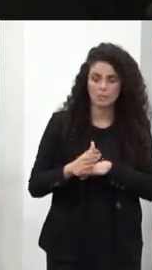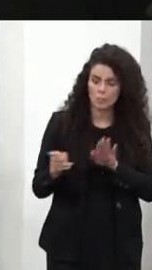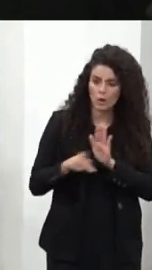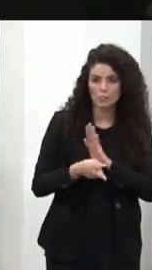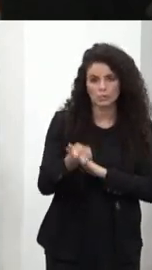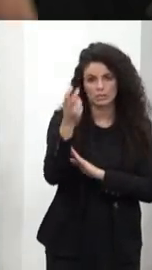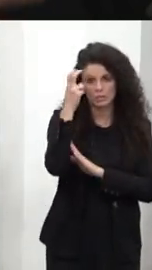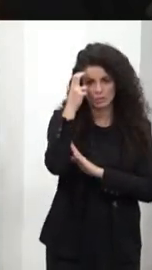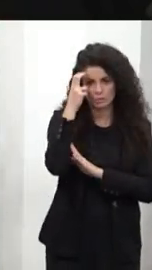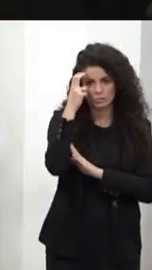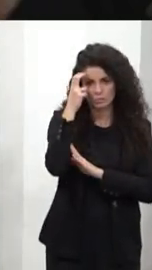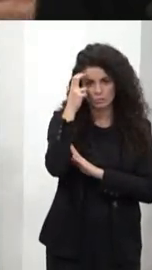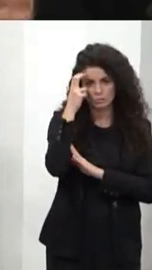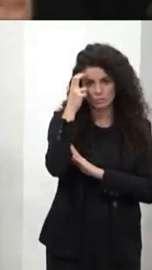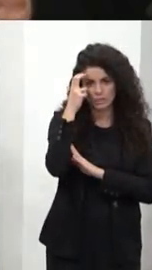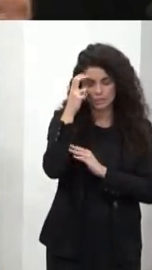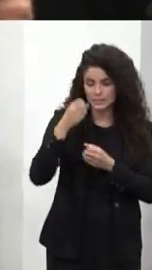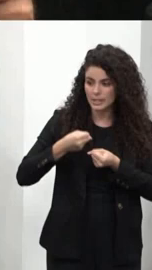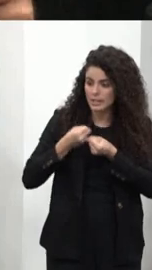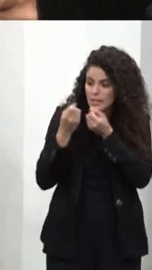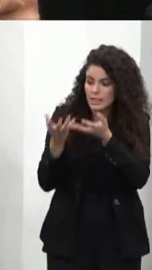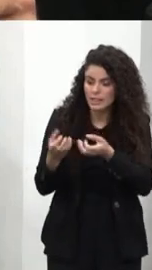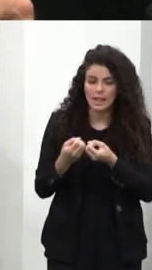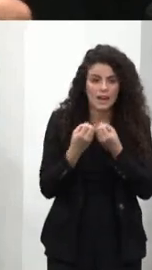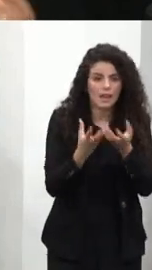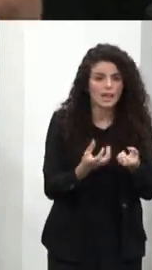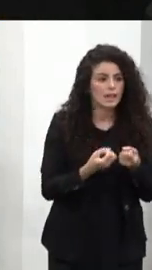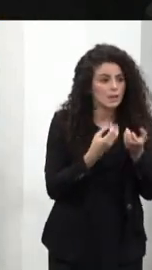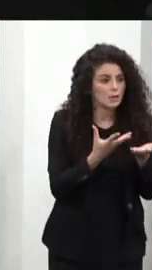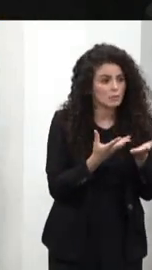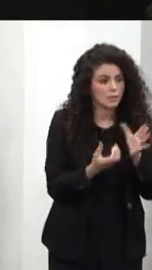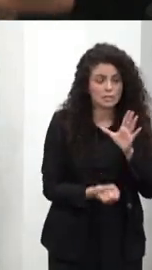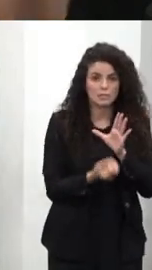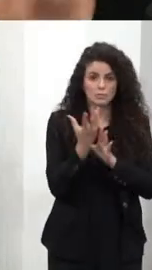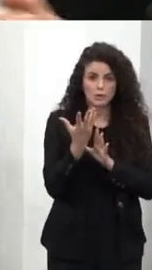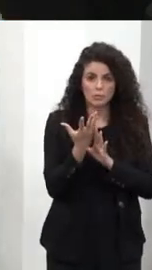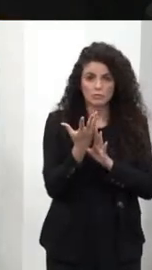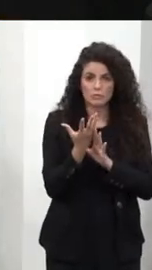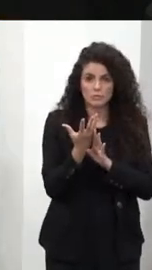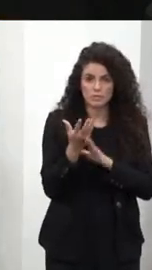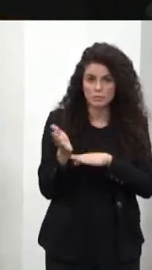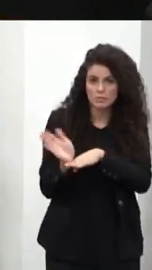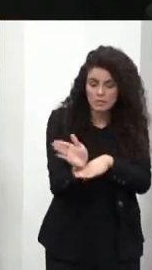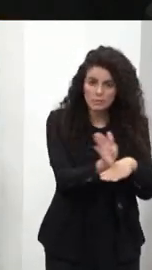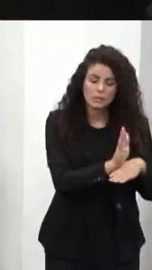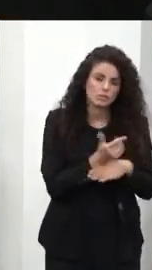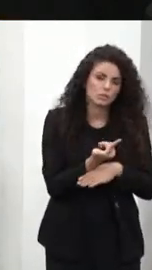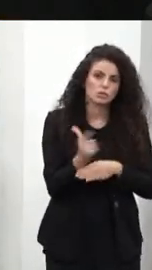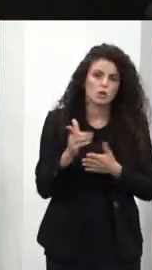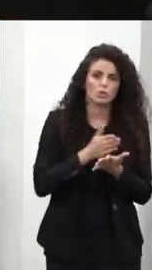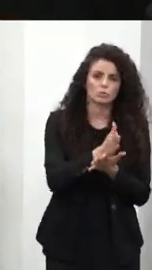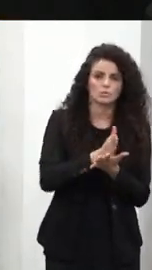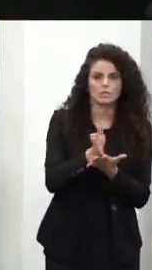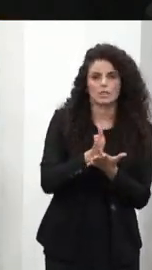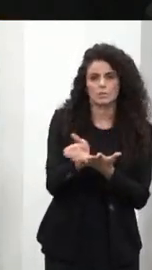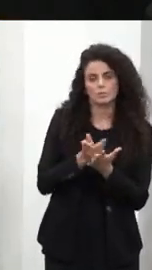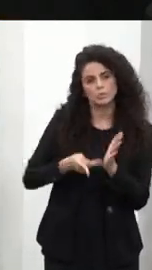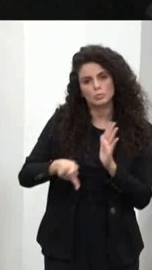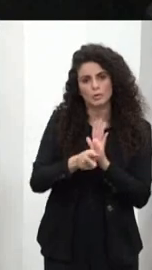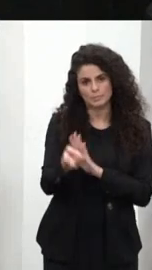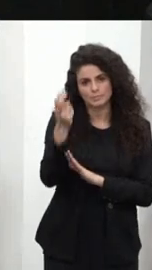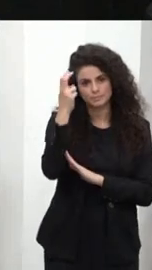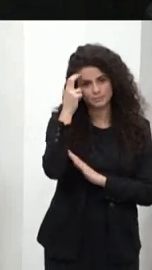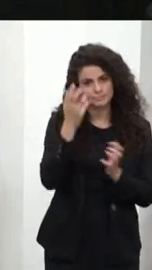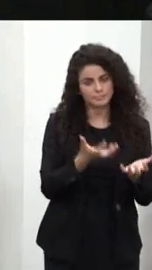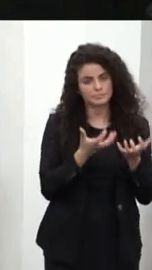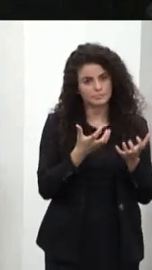que levam a esse essa produção assim na matográfica que leva o exercício de outro Então eu queria que Thiago